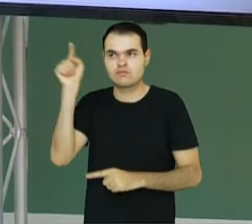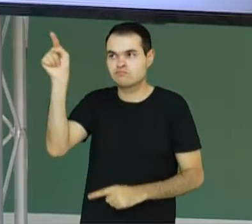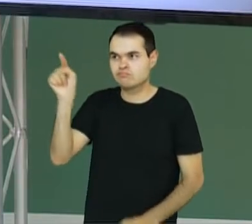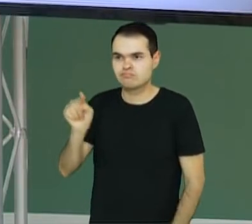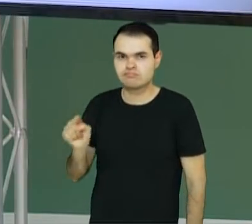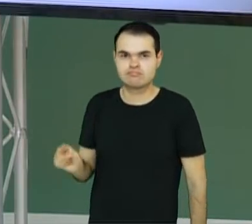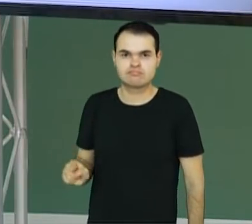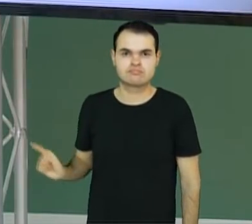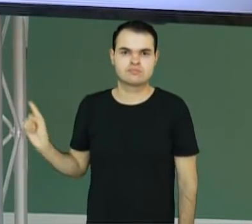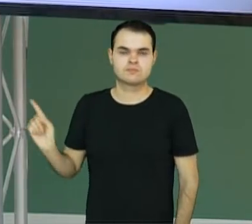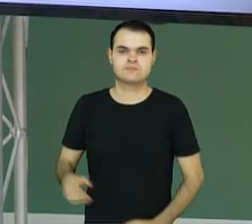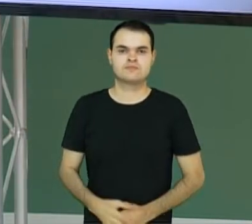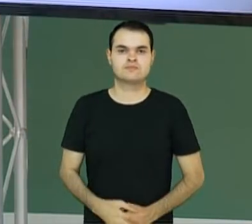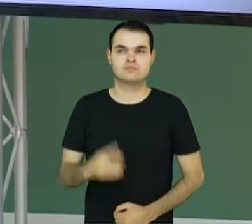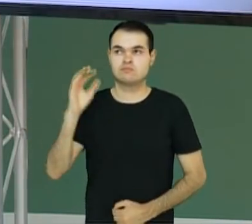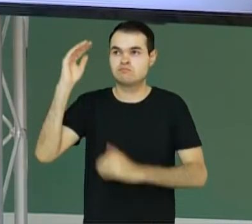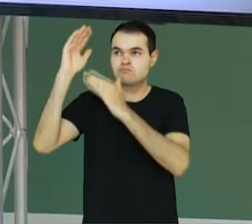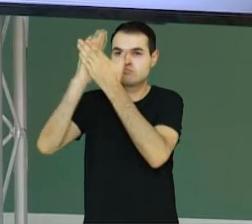só.